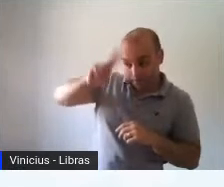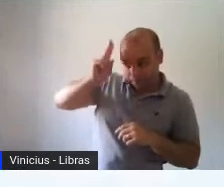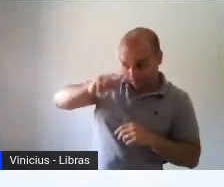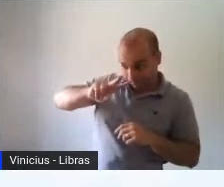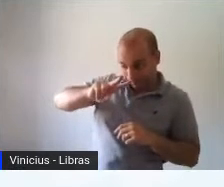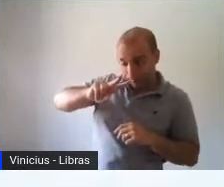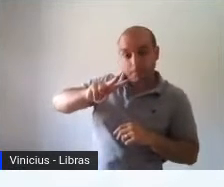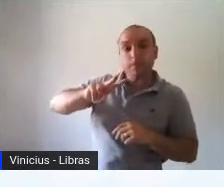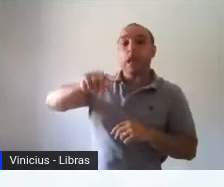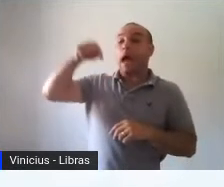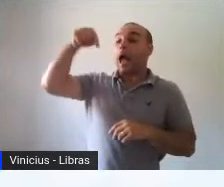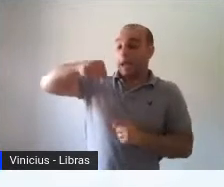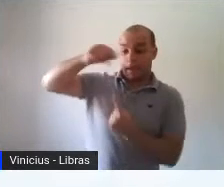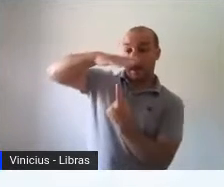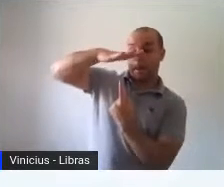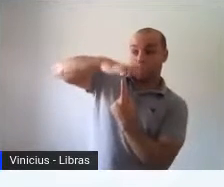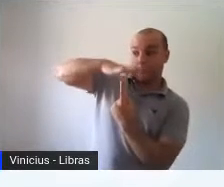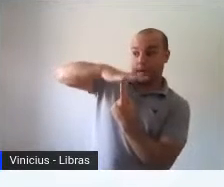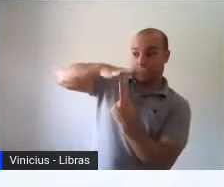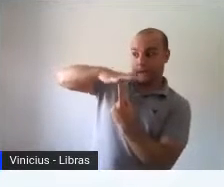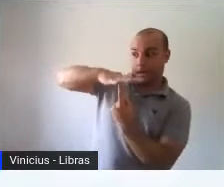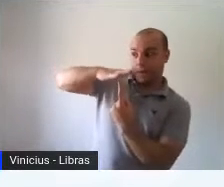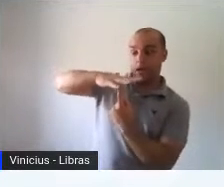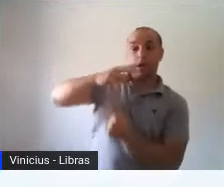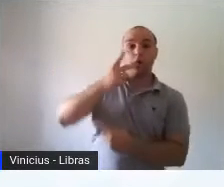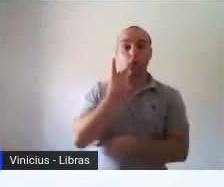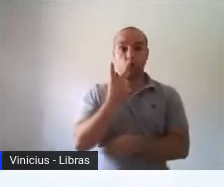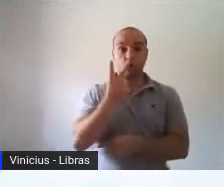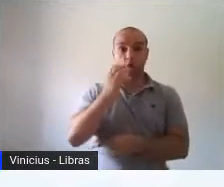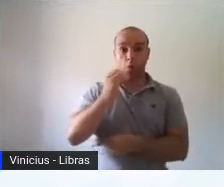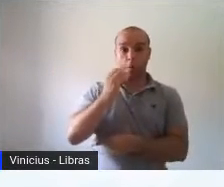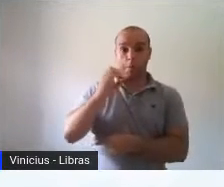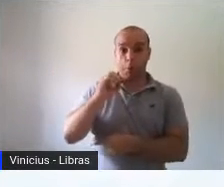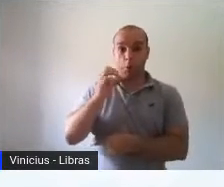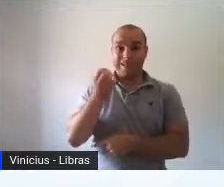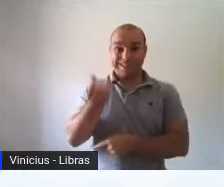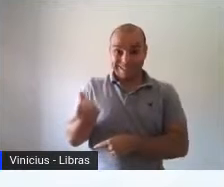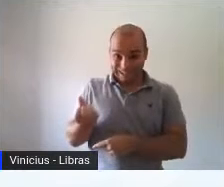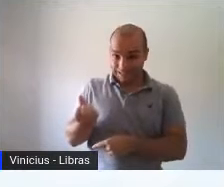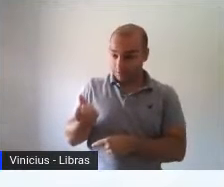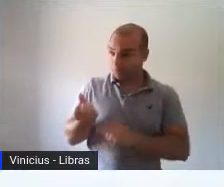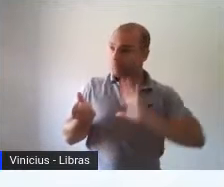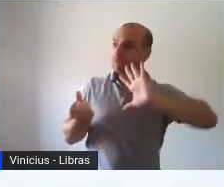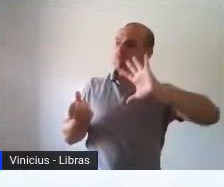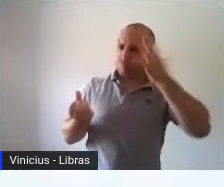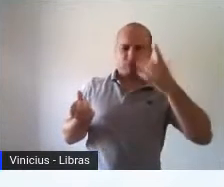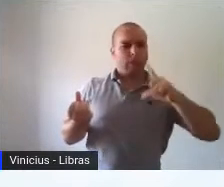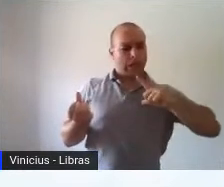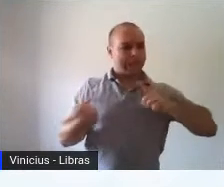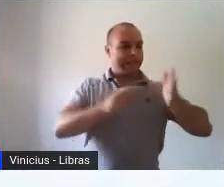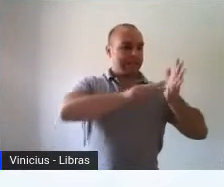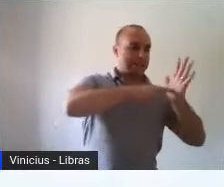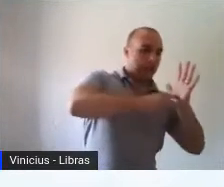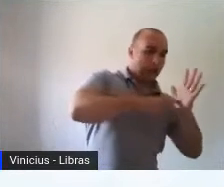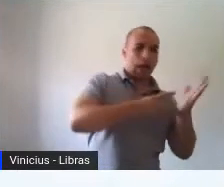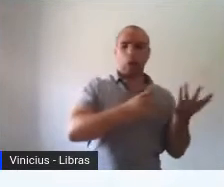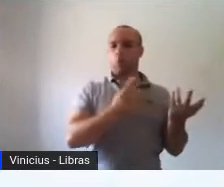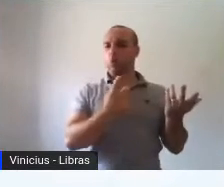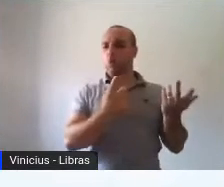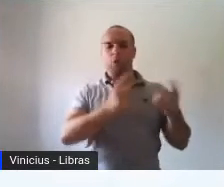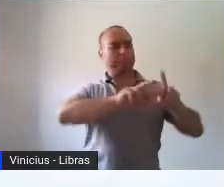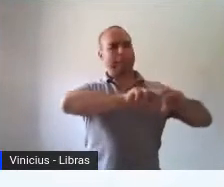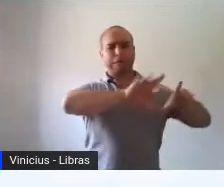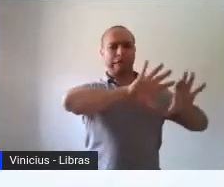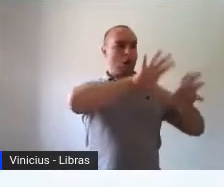criado em 2006 pelo governador Roberto Requião, após pressão do movimento sindical, das centrais, principalmente da força sindical, né, com a